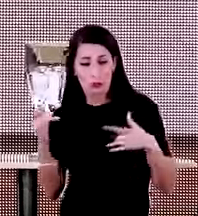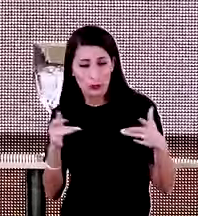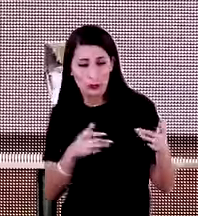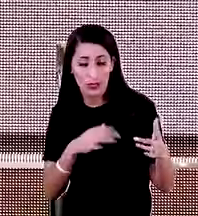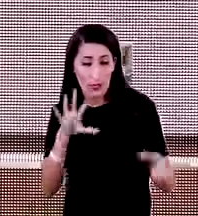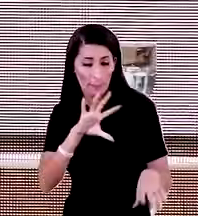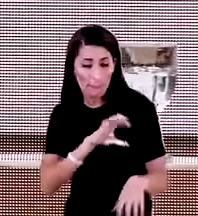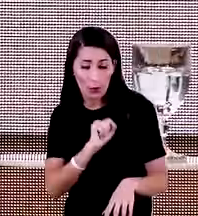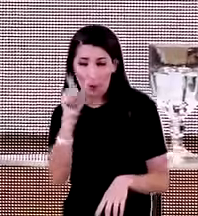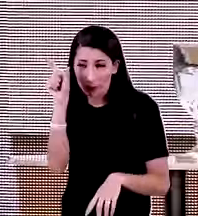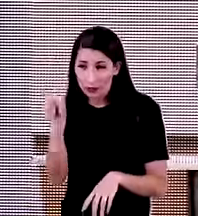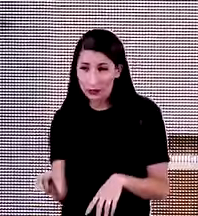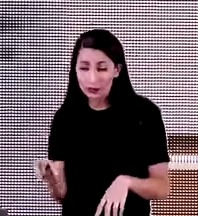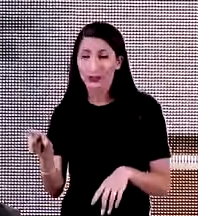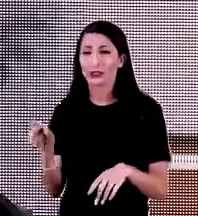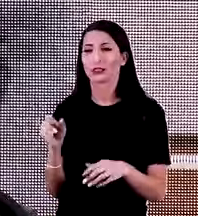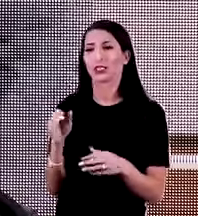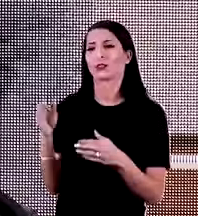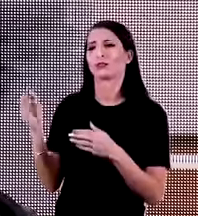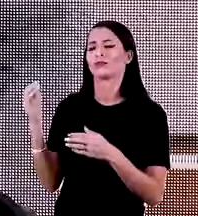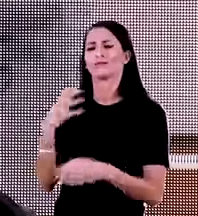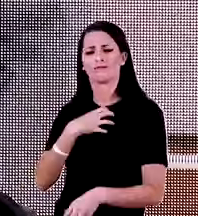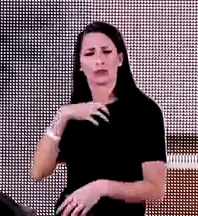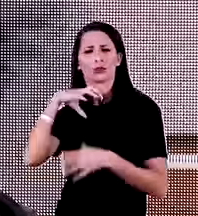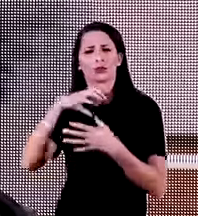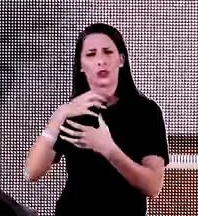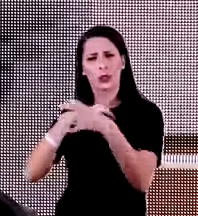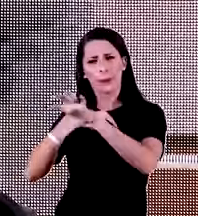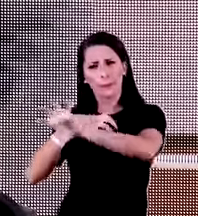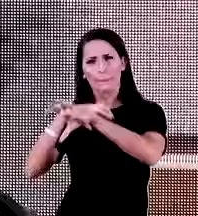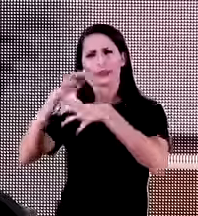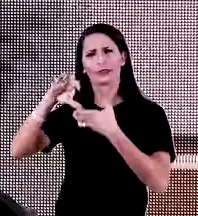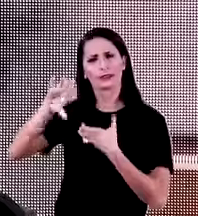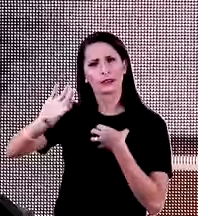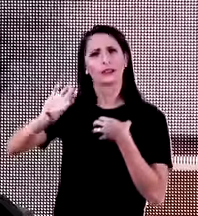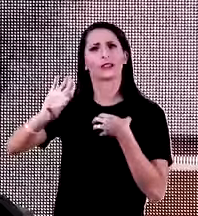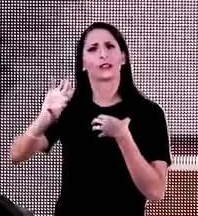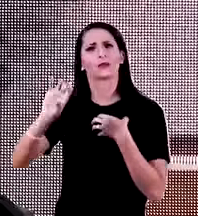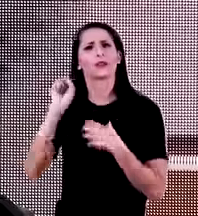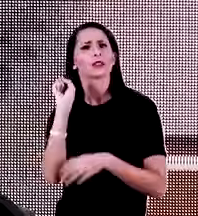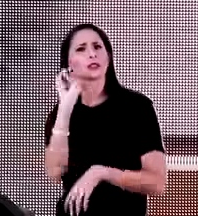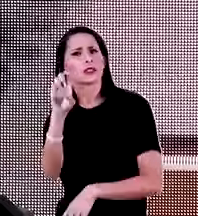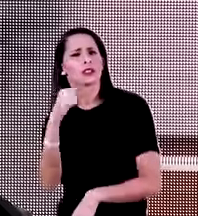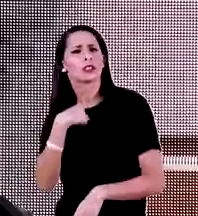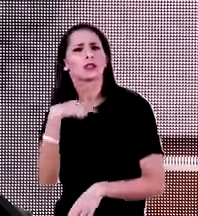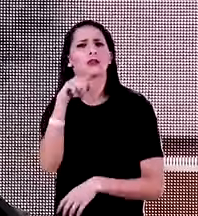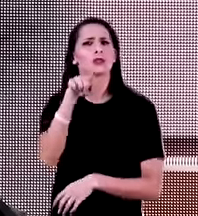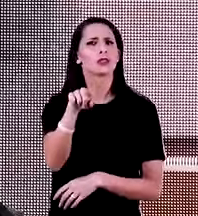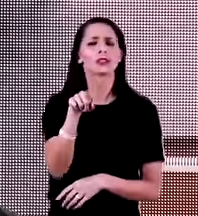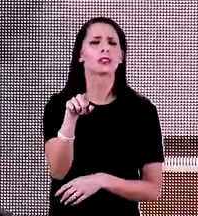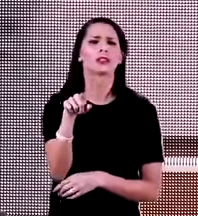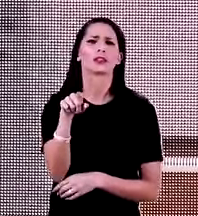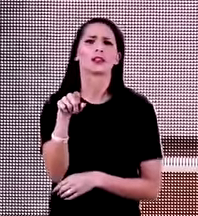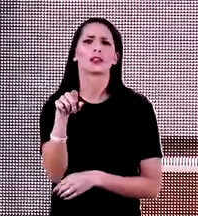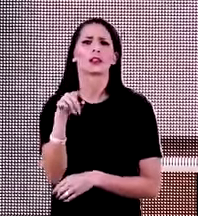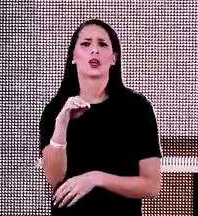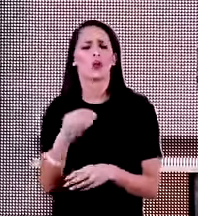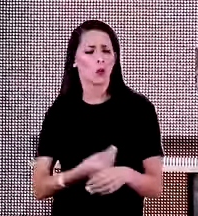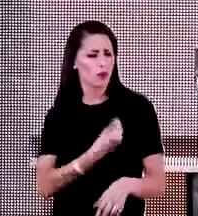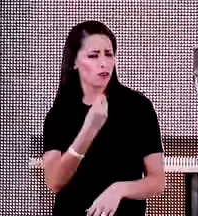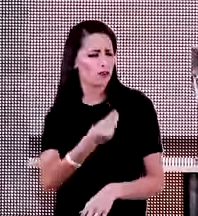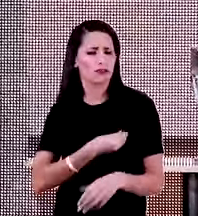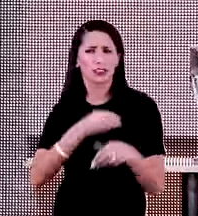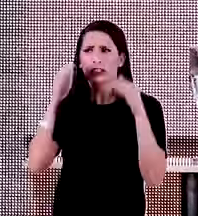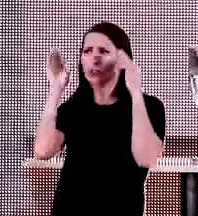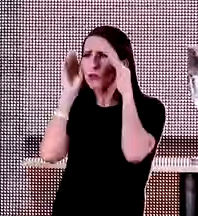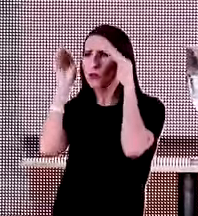Mas para comigo e pense, e se fosse hoje? E se fôssemos eu e você? Com a vida tão centrada em